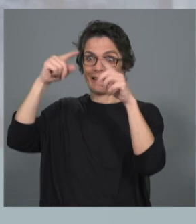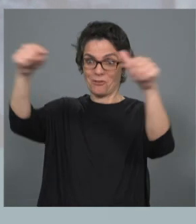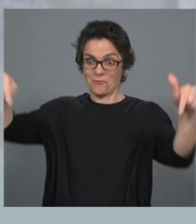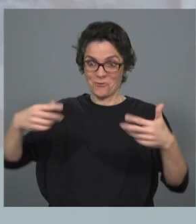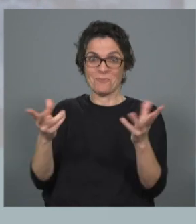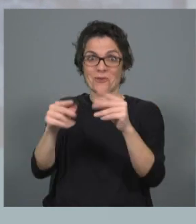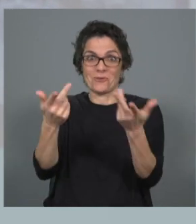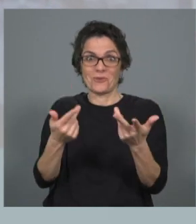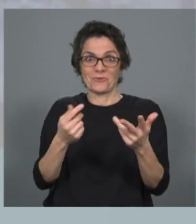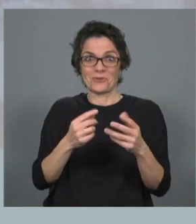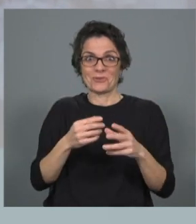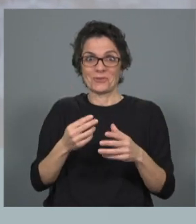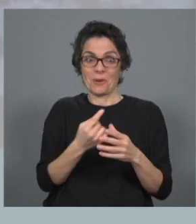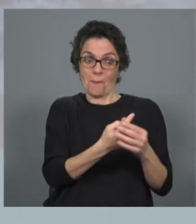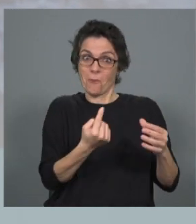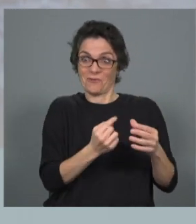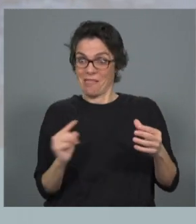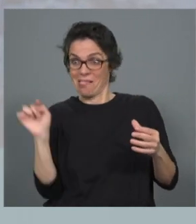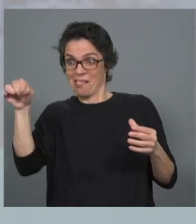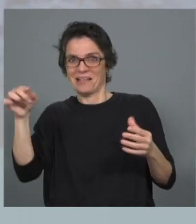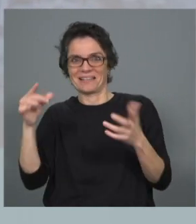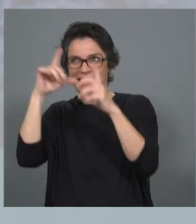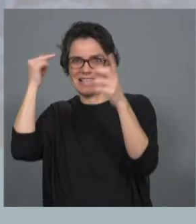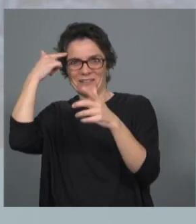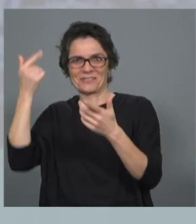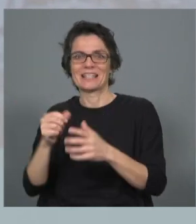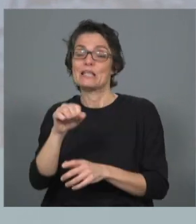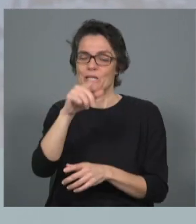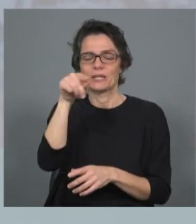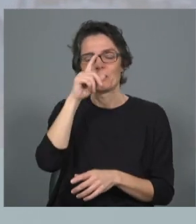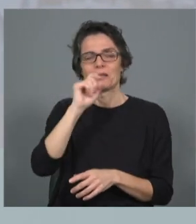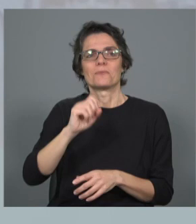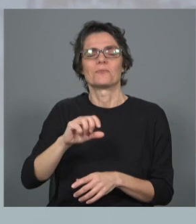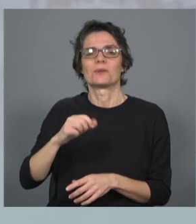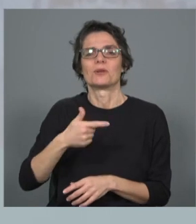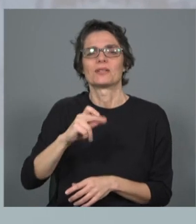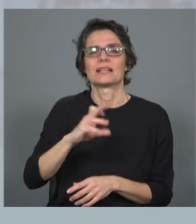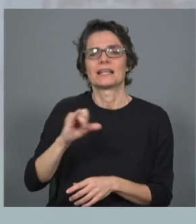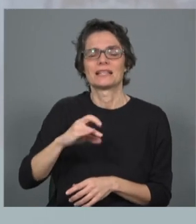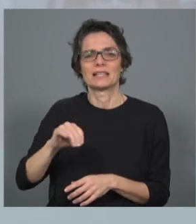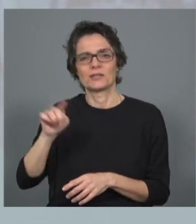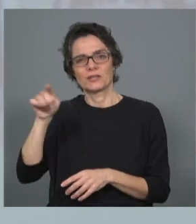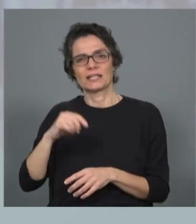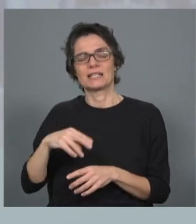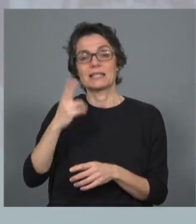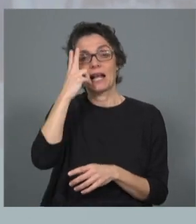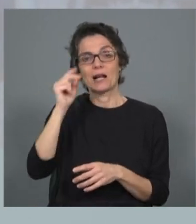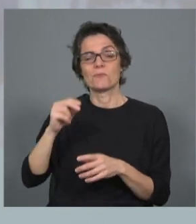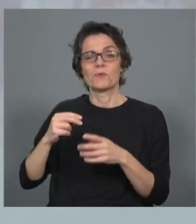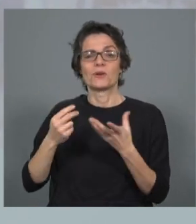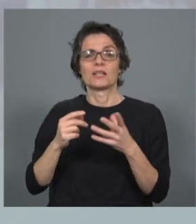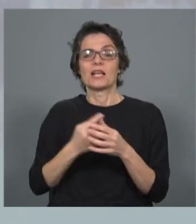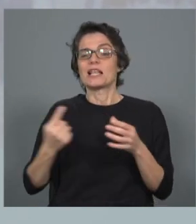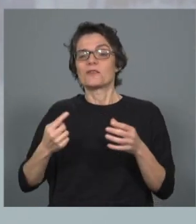de que no Dia de Portugal, quando ele discursou nos Jerónimos, uma das coisas que disse foi que Camões desconfinou Portugal. Sim. E vale a pena alargar essa